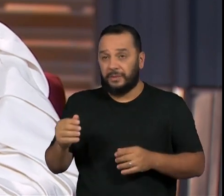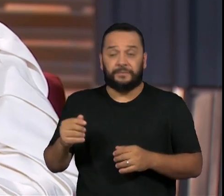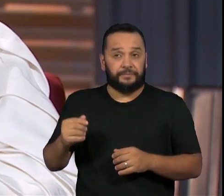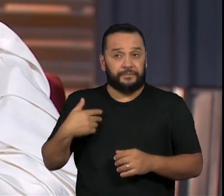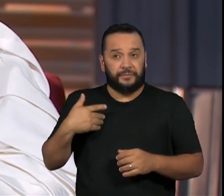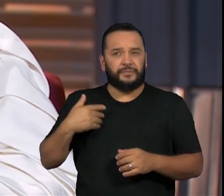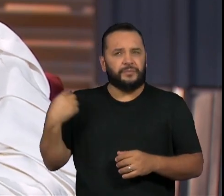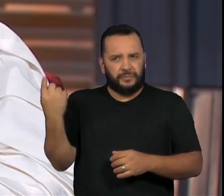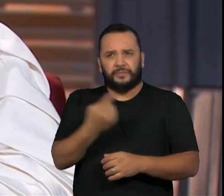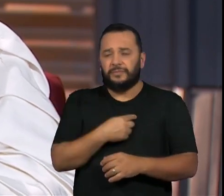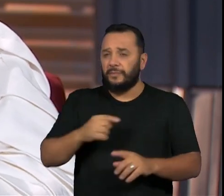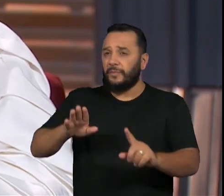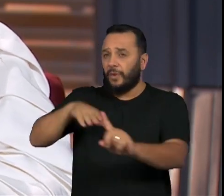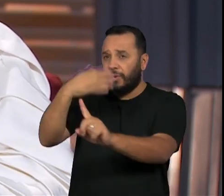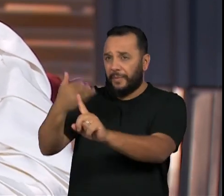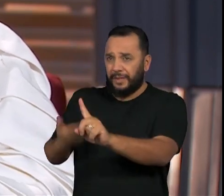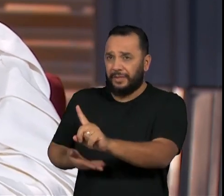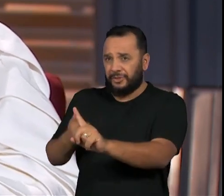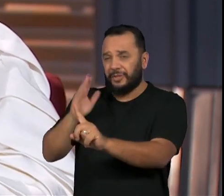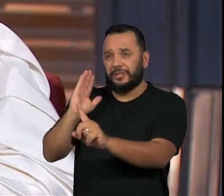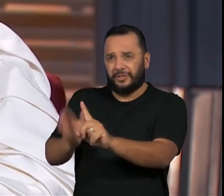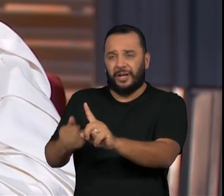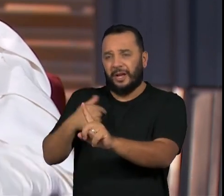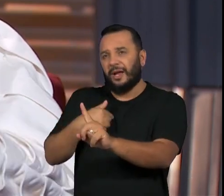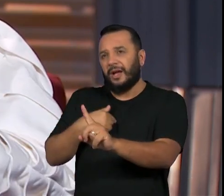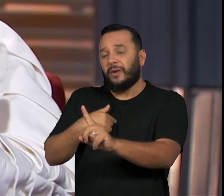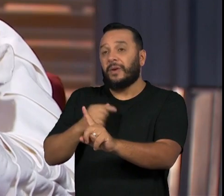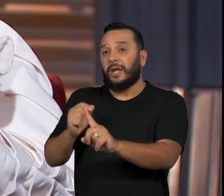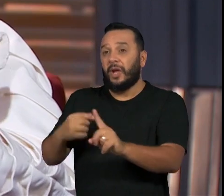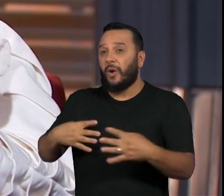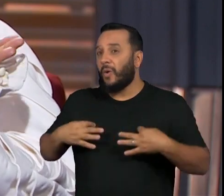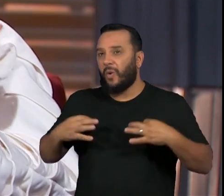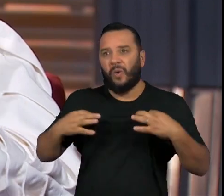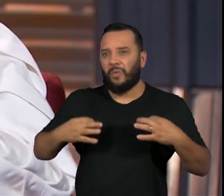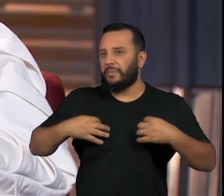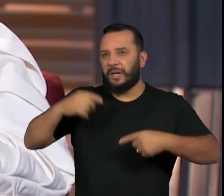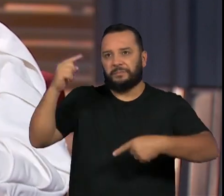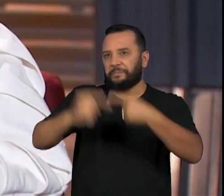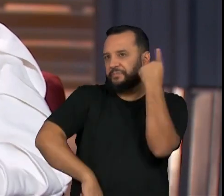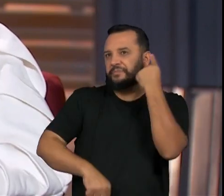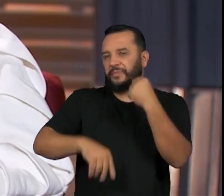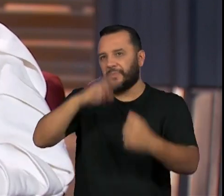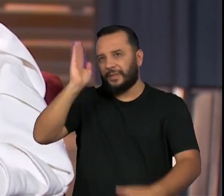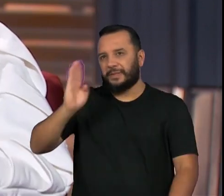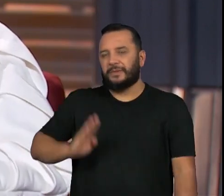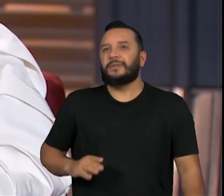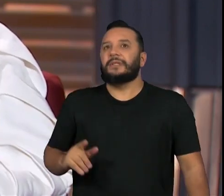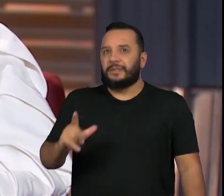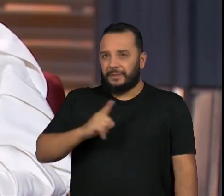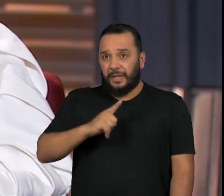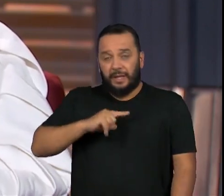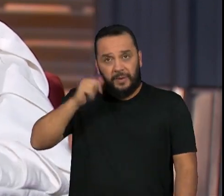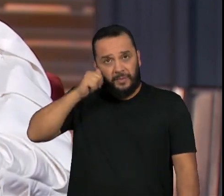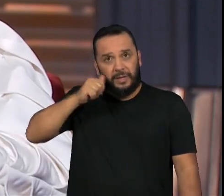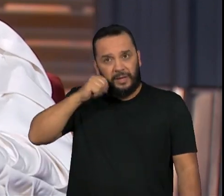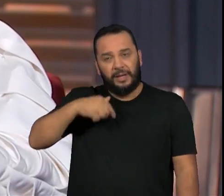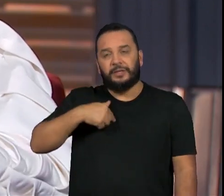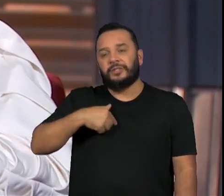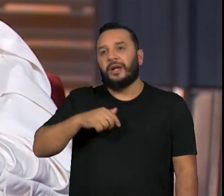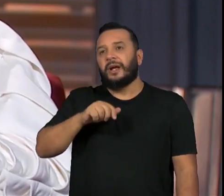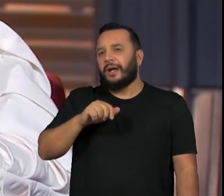Existiu, né? Uma homenagem da Centauro Aida dos Santos, nós pegamos as medidas de Aida dos Santos, da atleta,